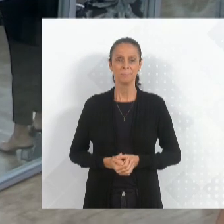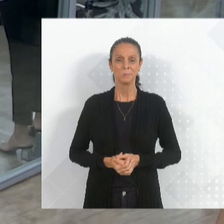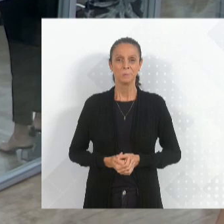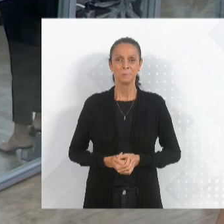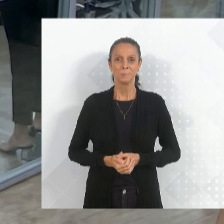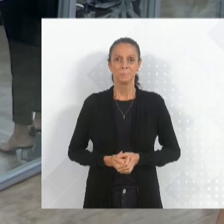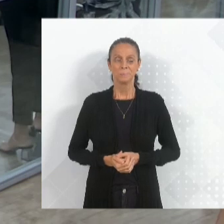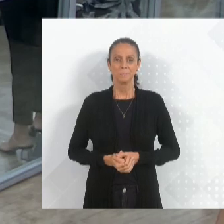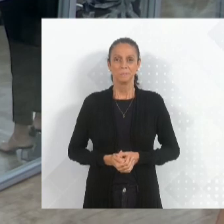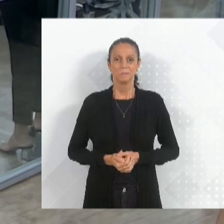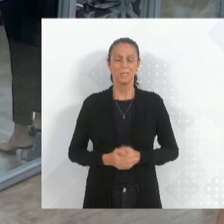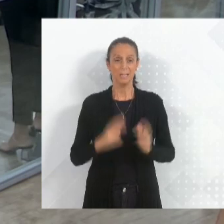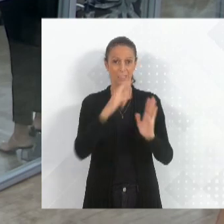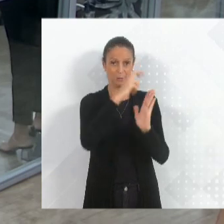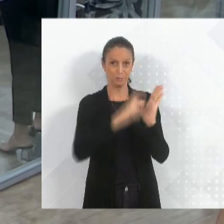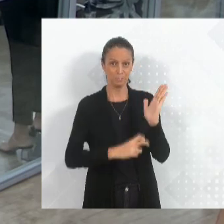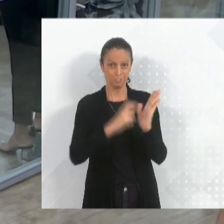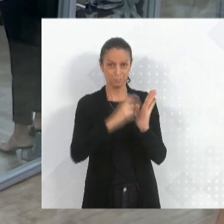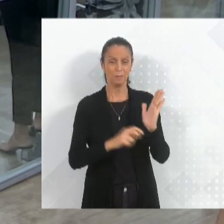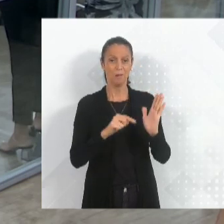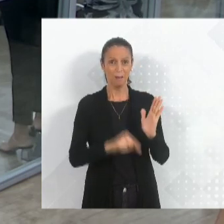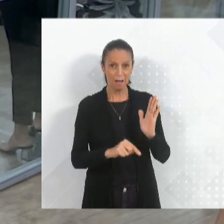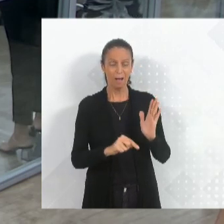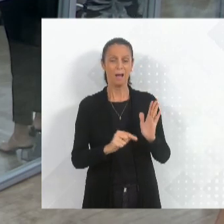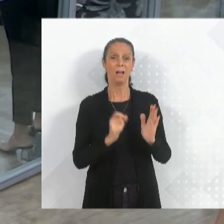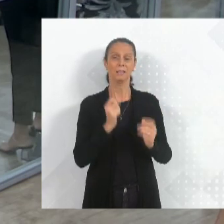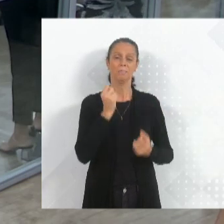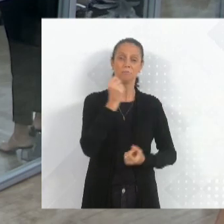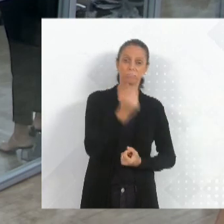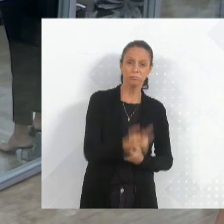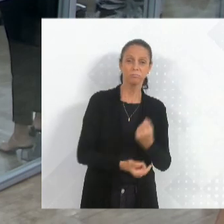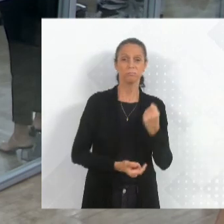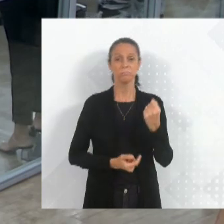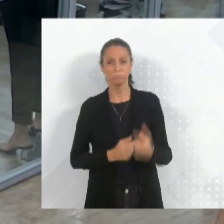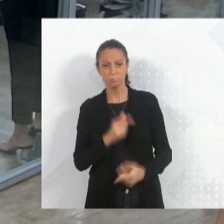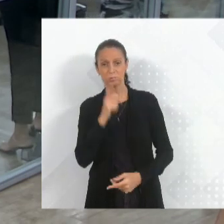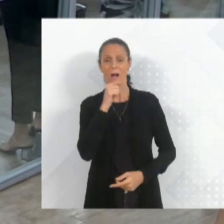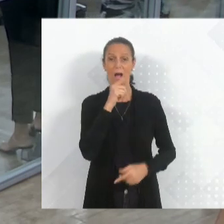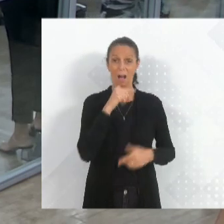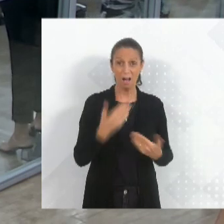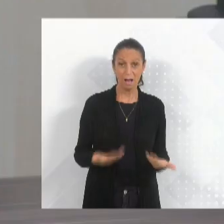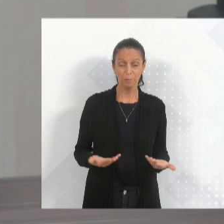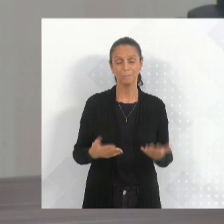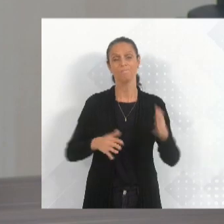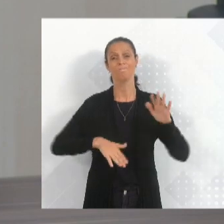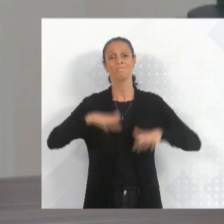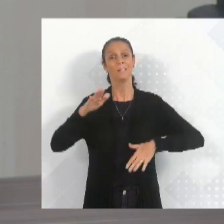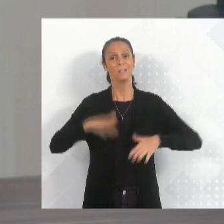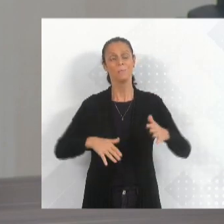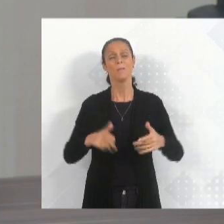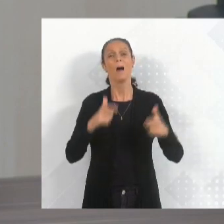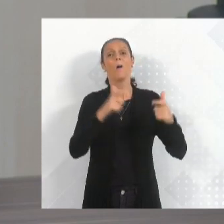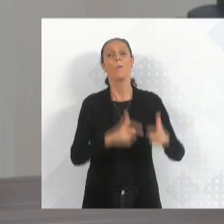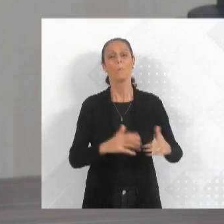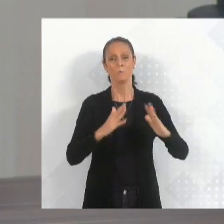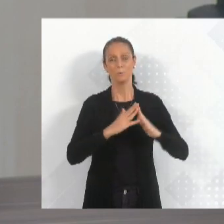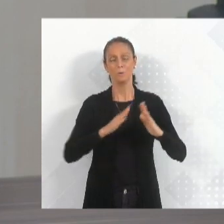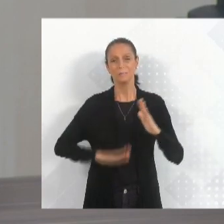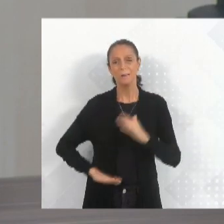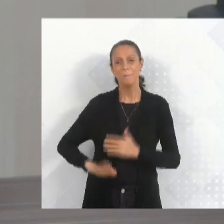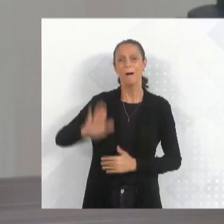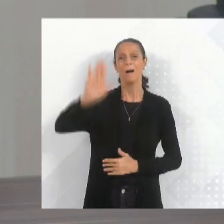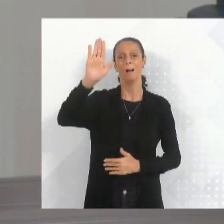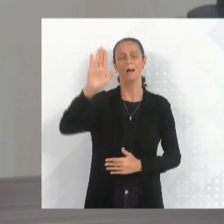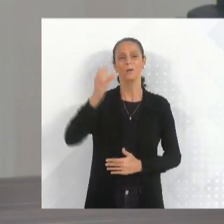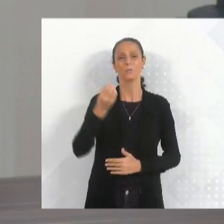A escola agrícola, a intermitência, olha, assim, depende da área que ela mora, se é uma área mais alta ou uma área